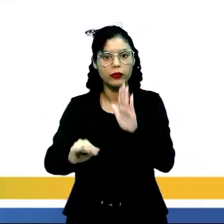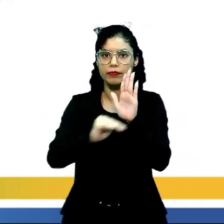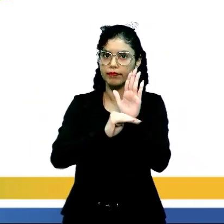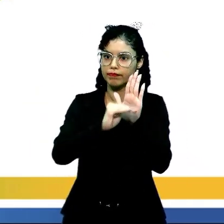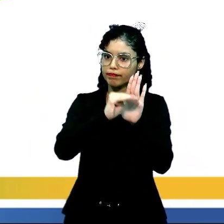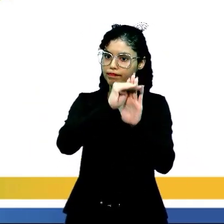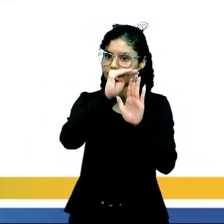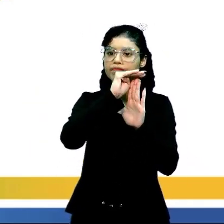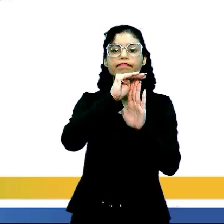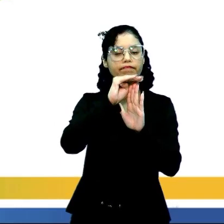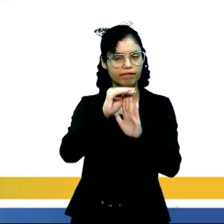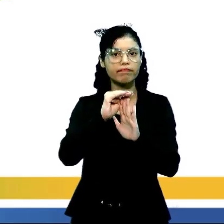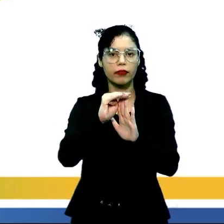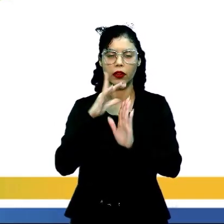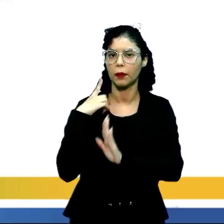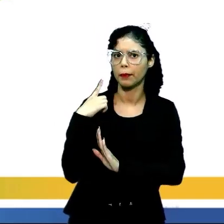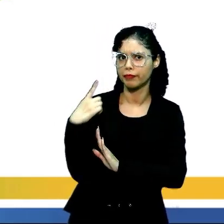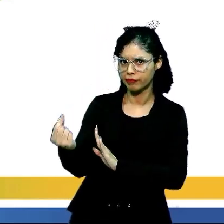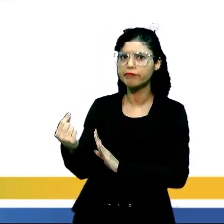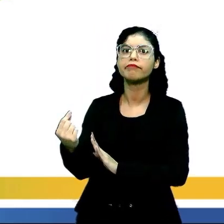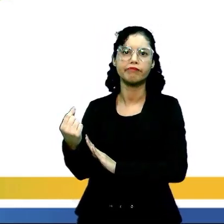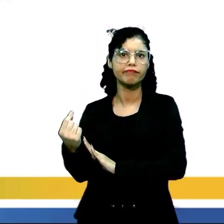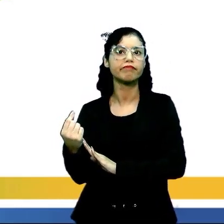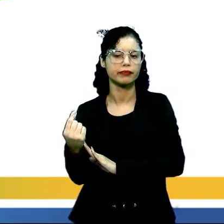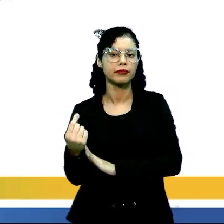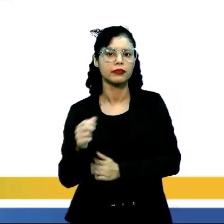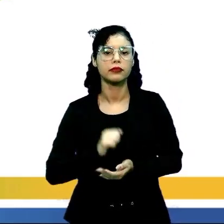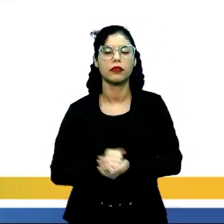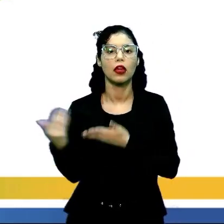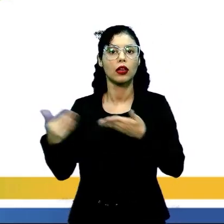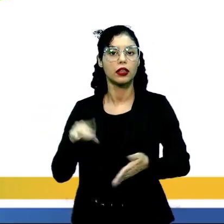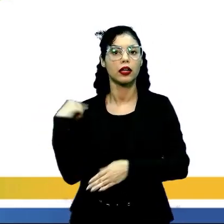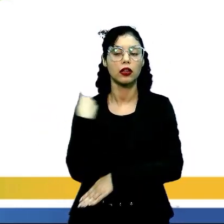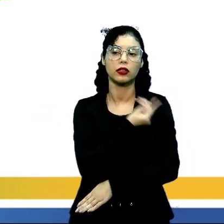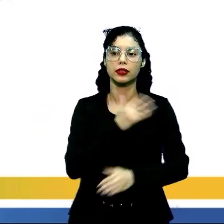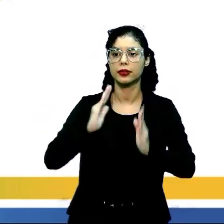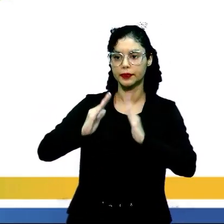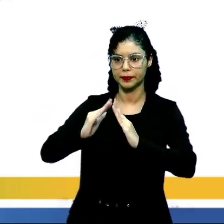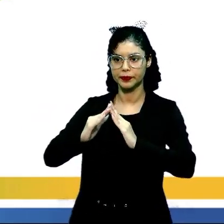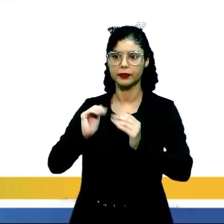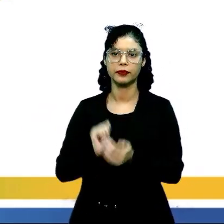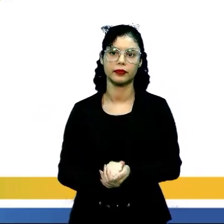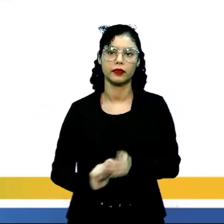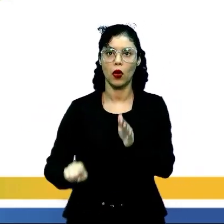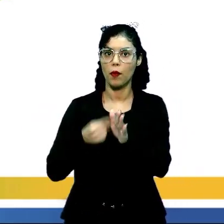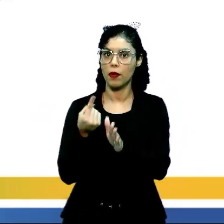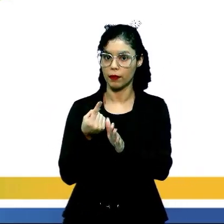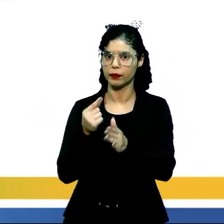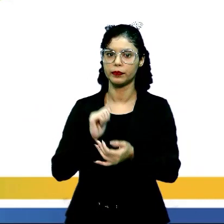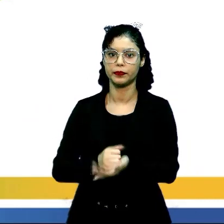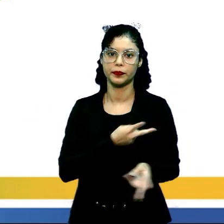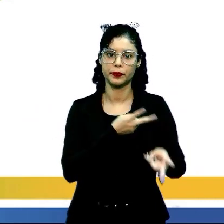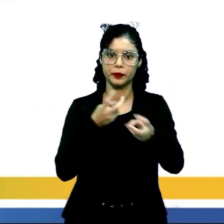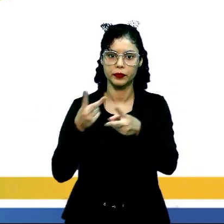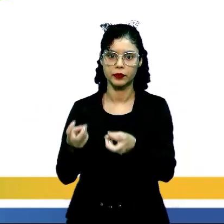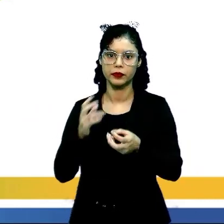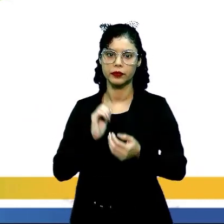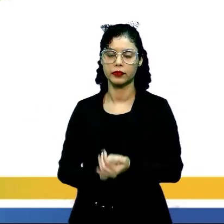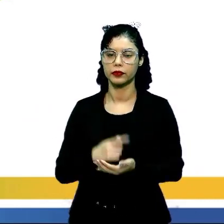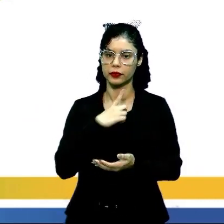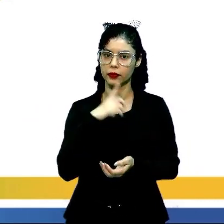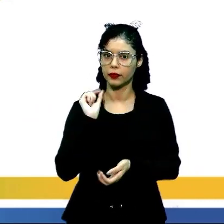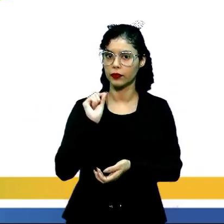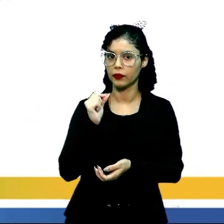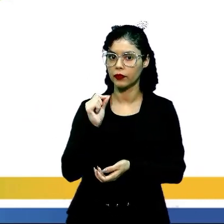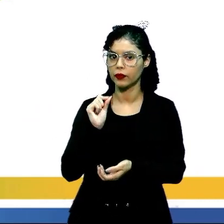etapas para até que essa água saia da estação de tratamento e chegue às nossas residências. Então, no primeiro tanque, perceba que no primeiro tanque nós temos